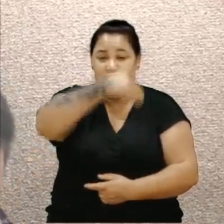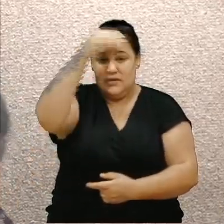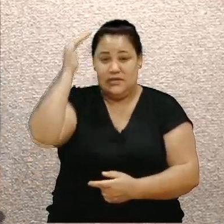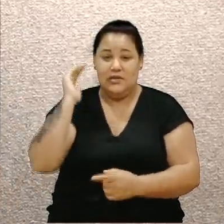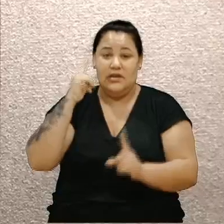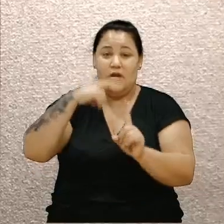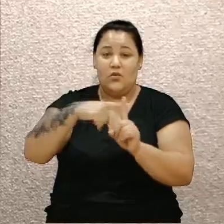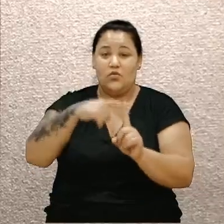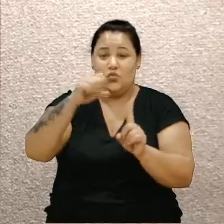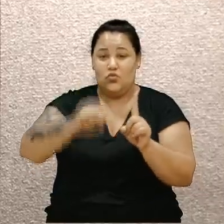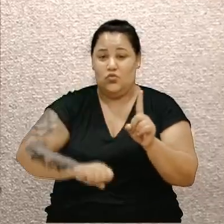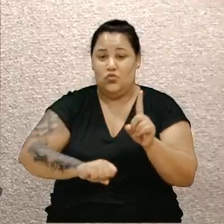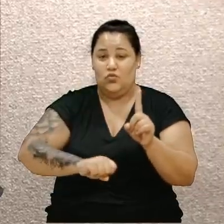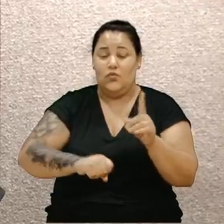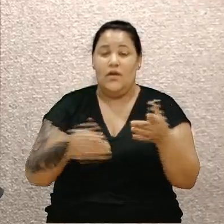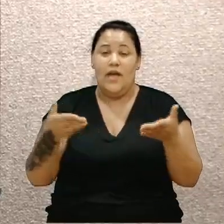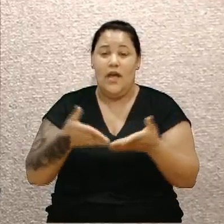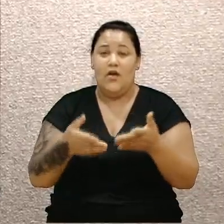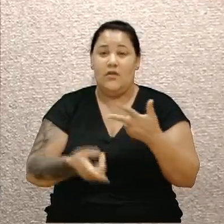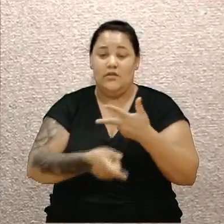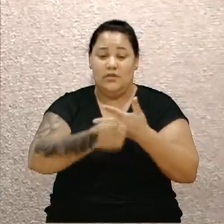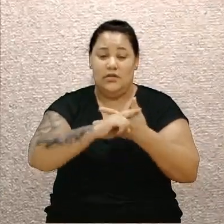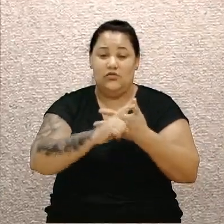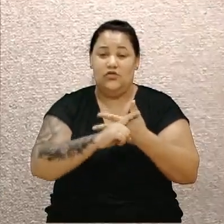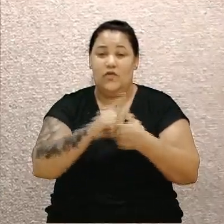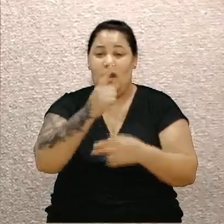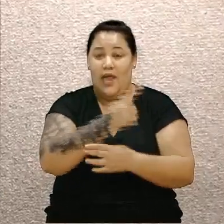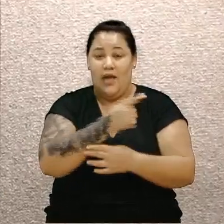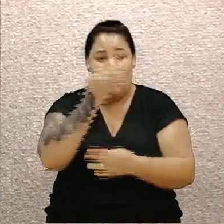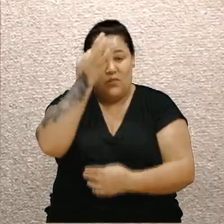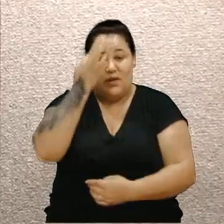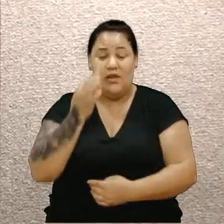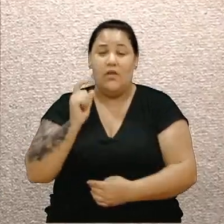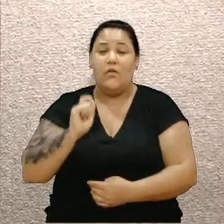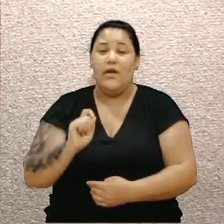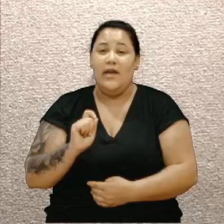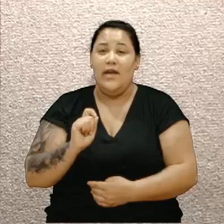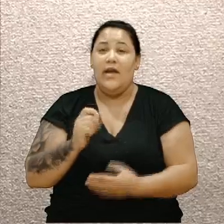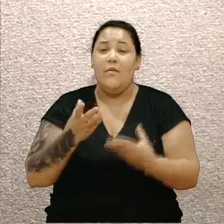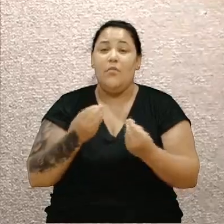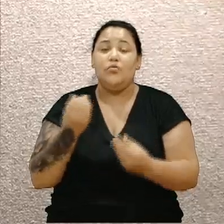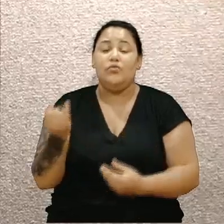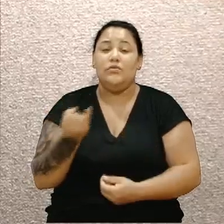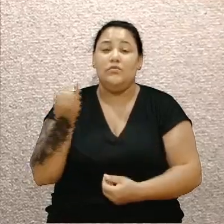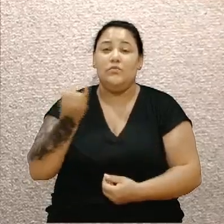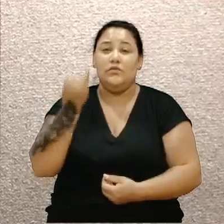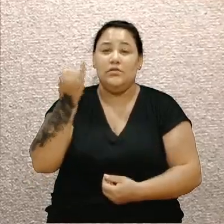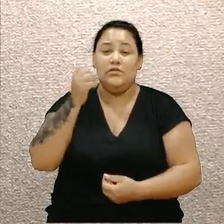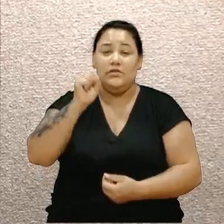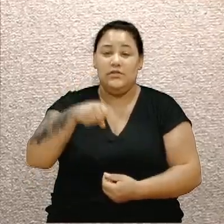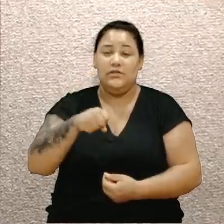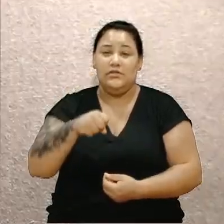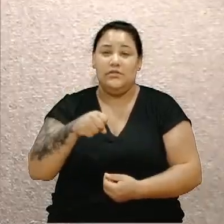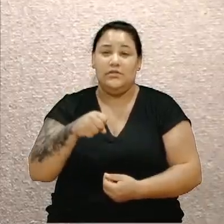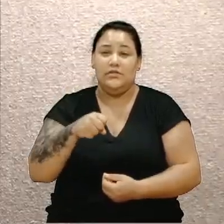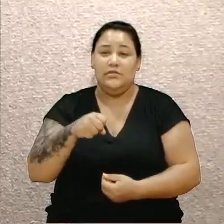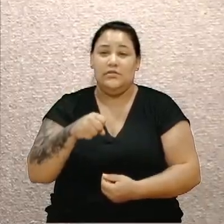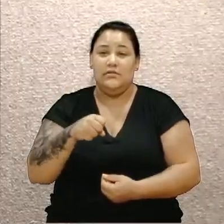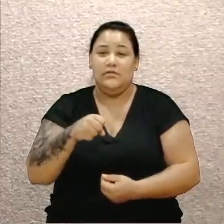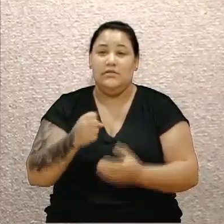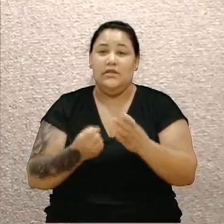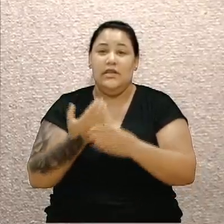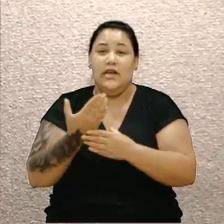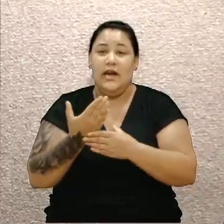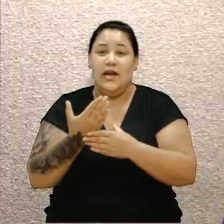agora o executivo de lá entendeu que seria de extrema importância a criação dessa